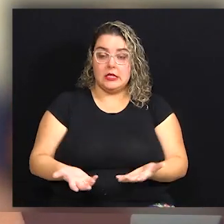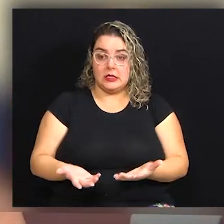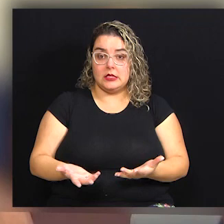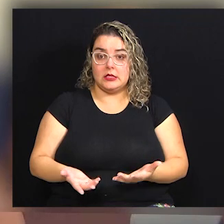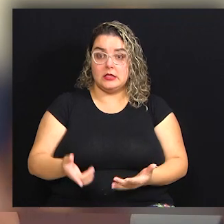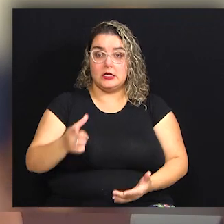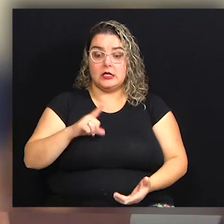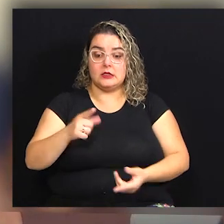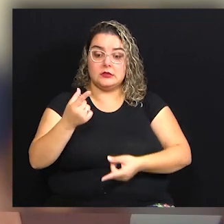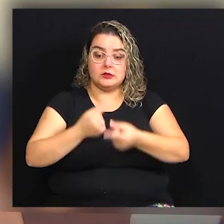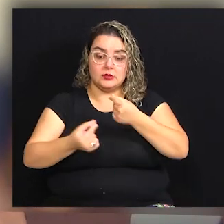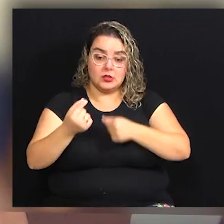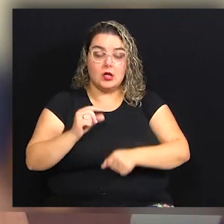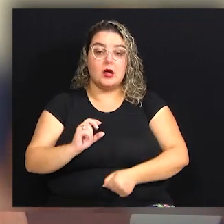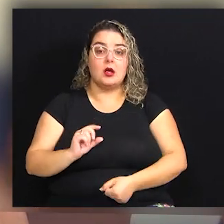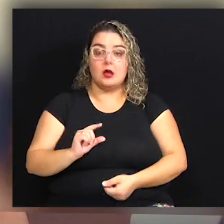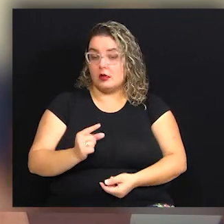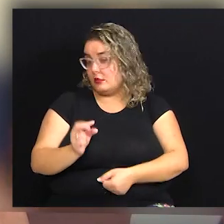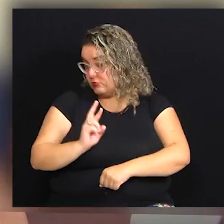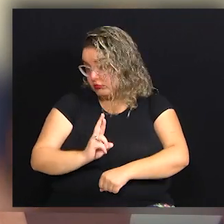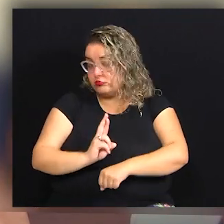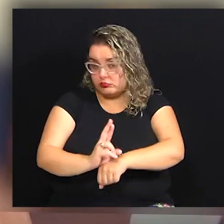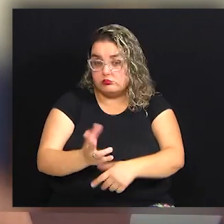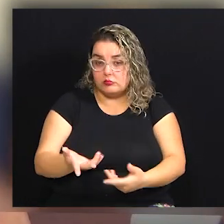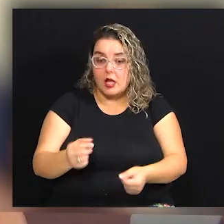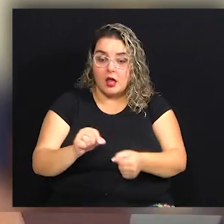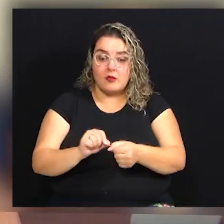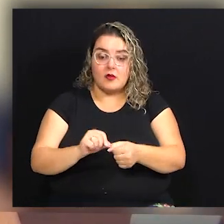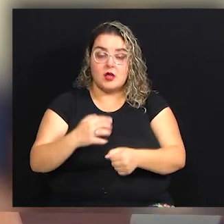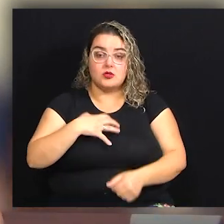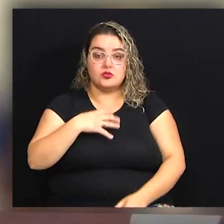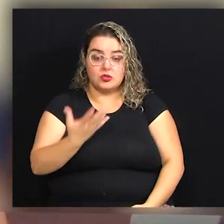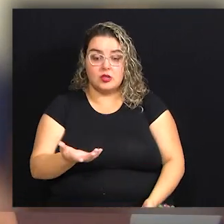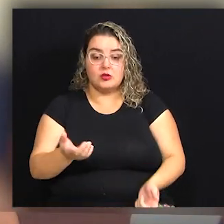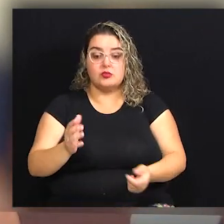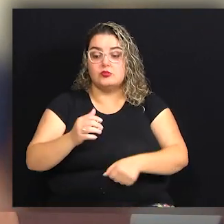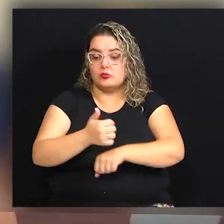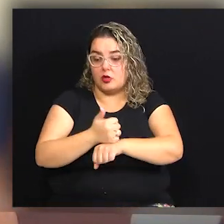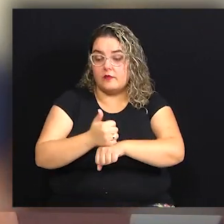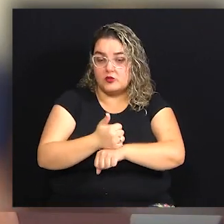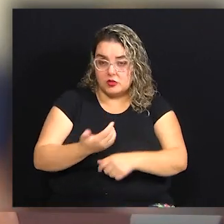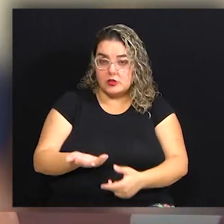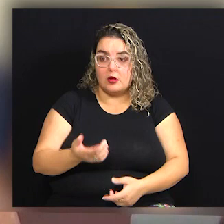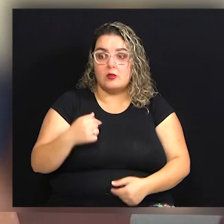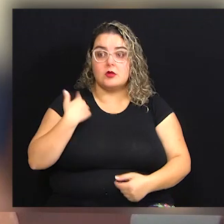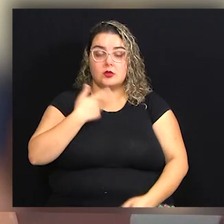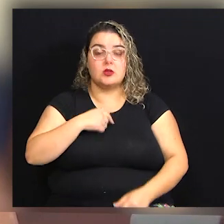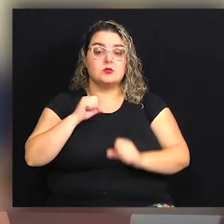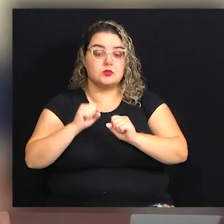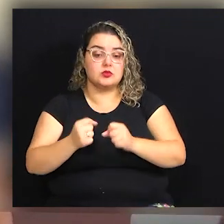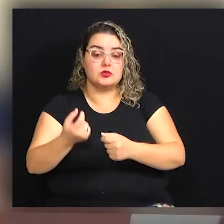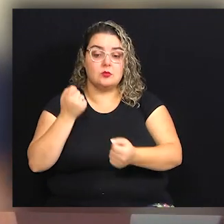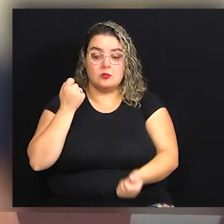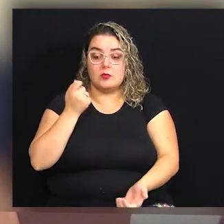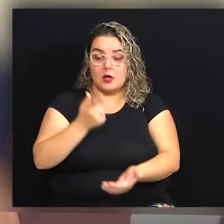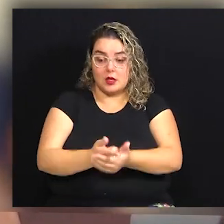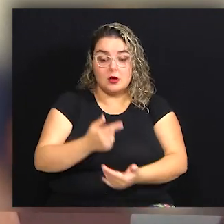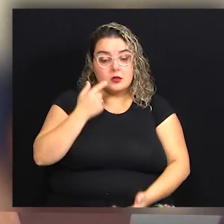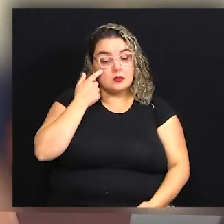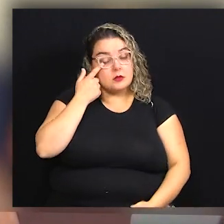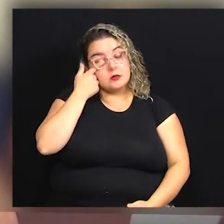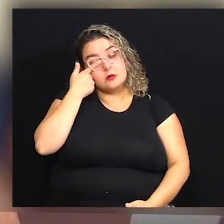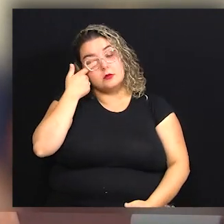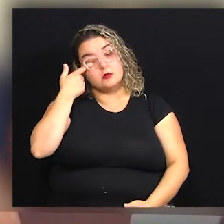poderia gerar recursos, poderia ser feito de uma forma profissional, né, que a gente poderia remunerar